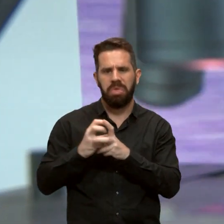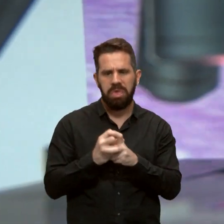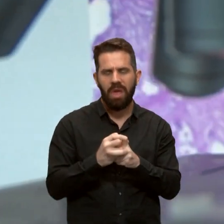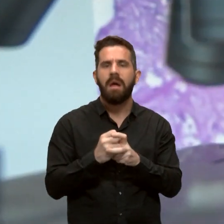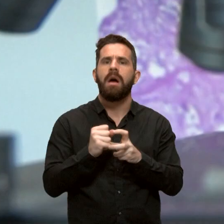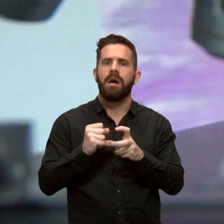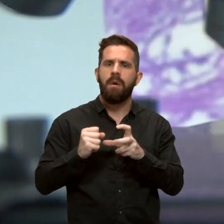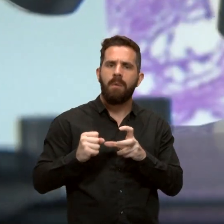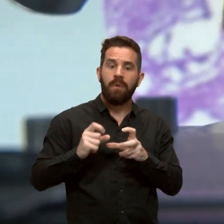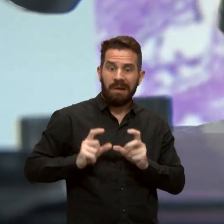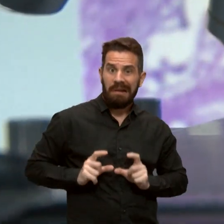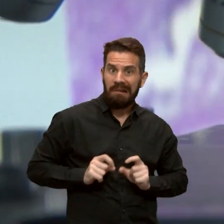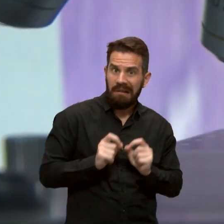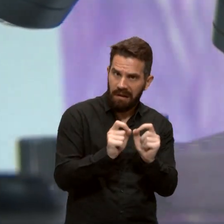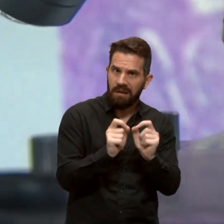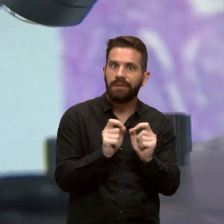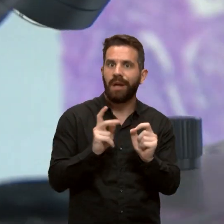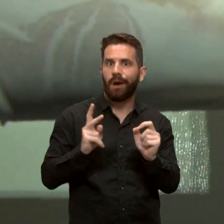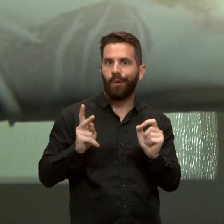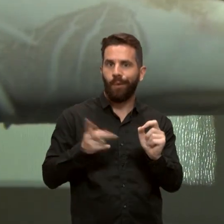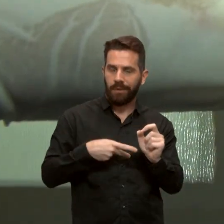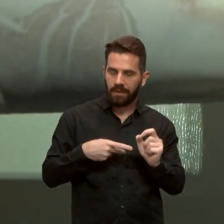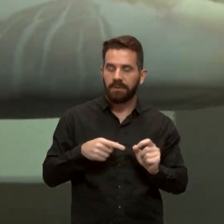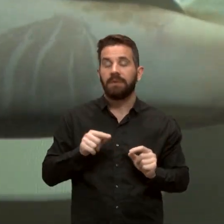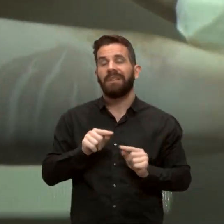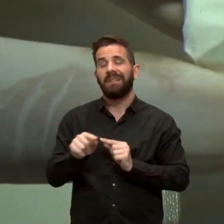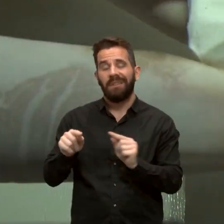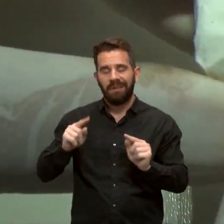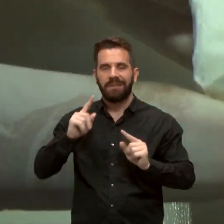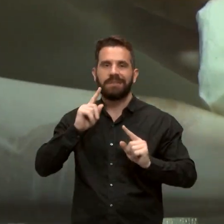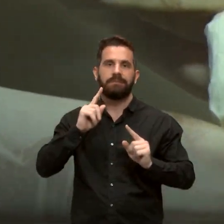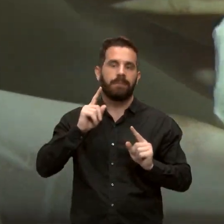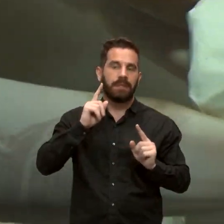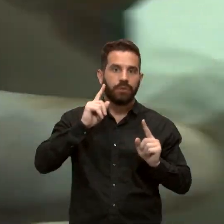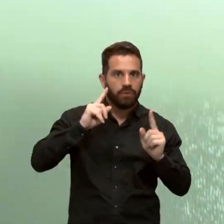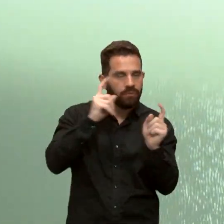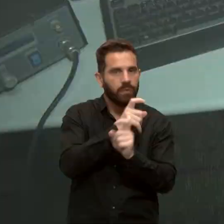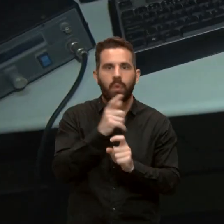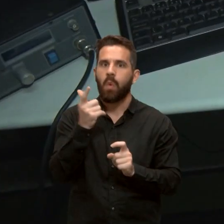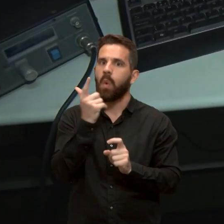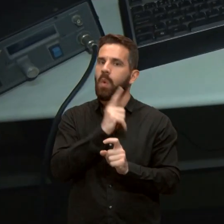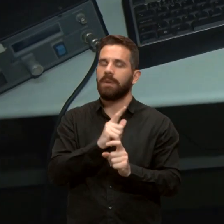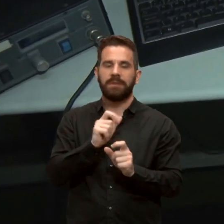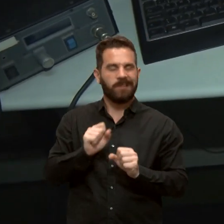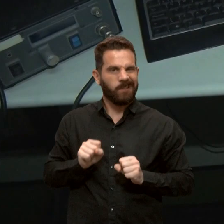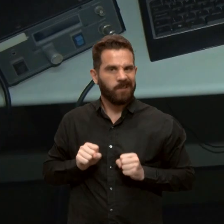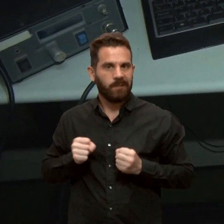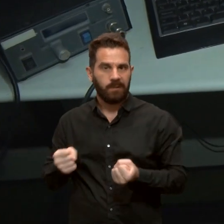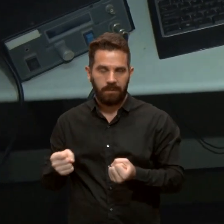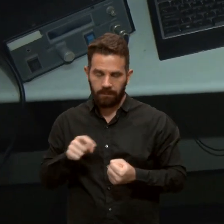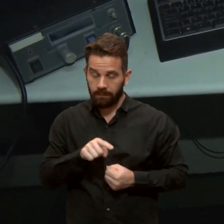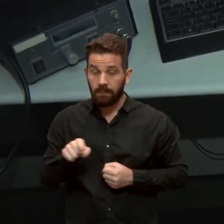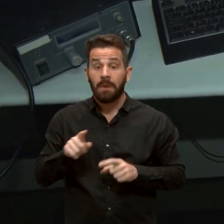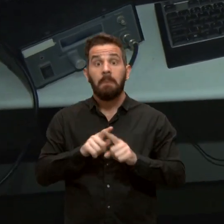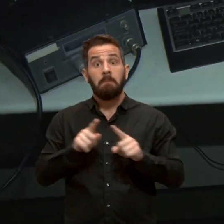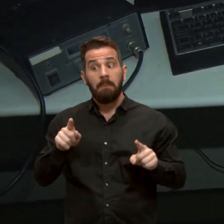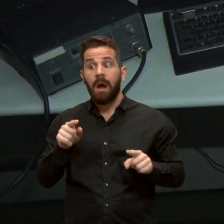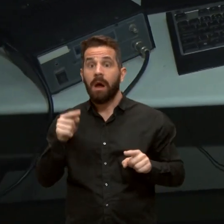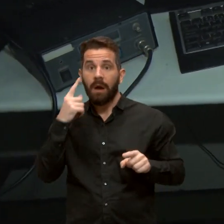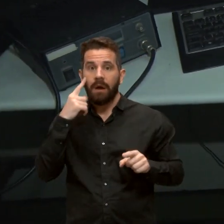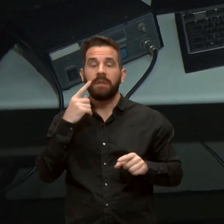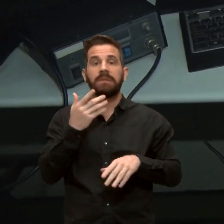elas aumentam. Então, quer dizer, tudo isso dificulta uma resposta boa. Então, a gente esperava, assim, que seria